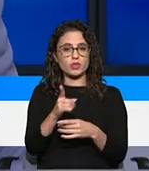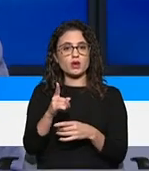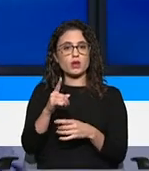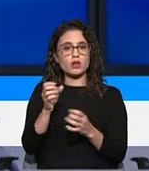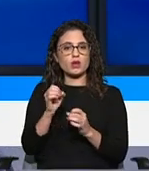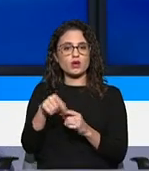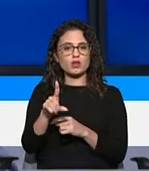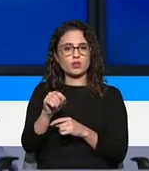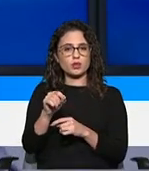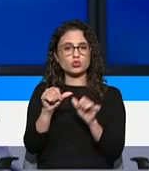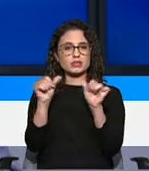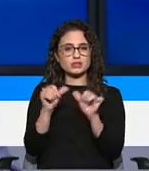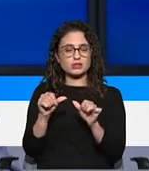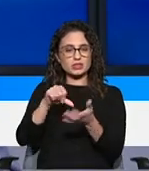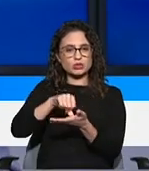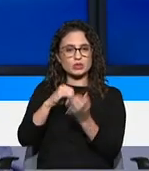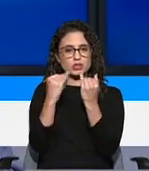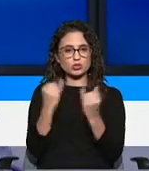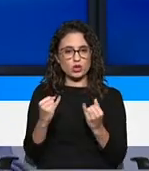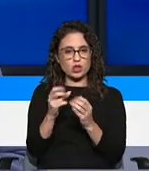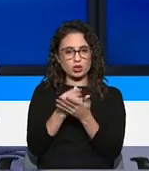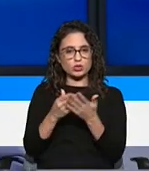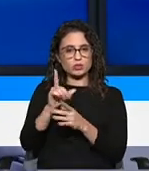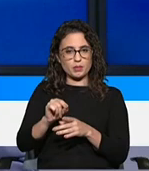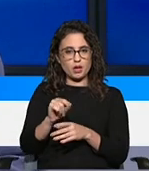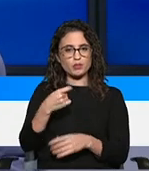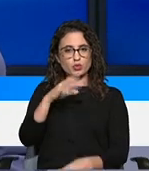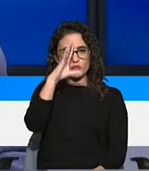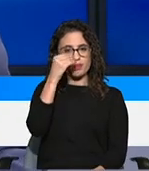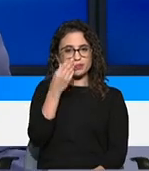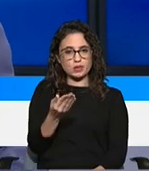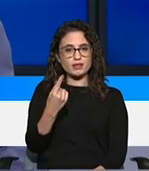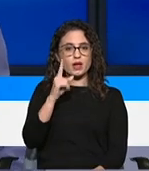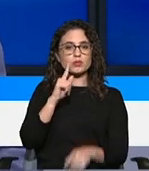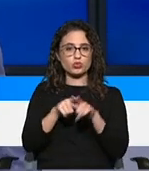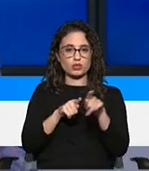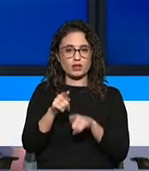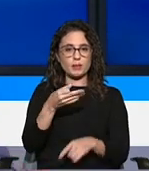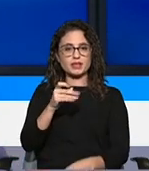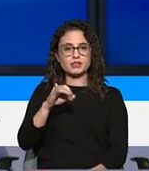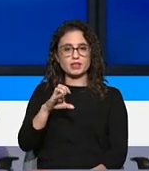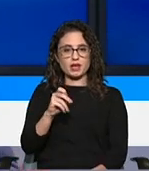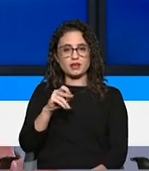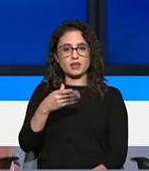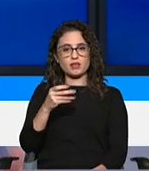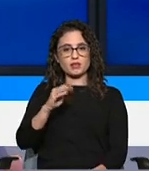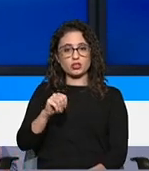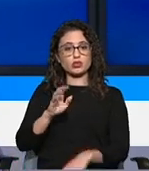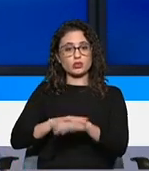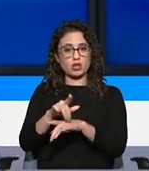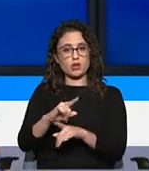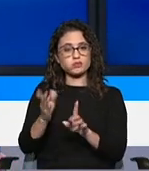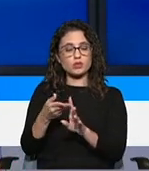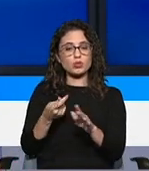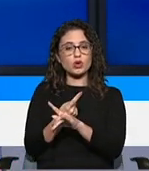arado gost presidente do governo nós temos a senhora deputada Patrícia Dantas que é arguída por fraude é